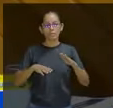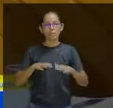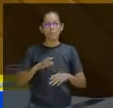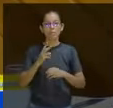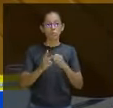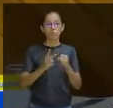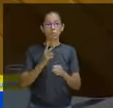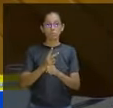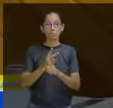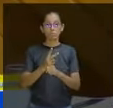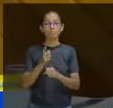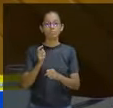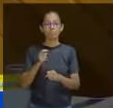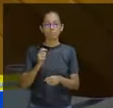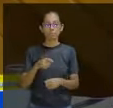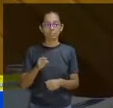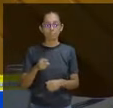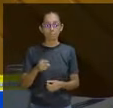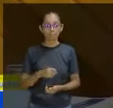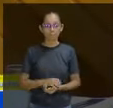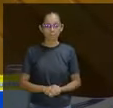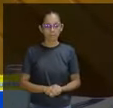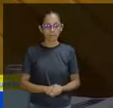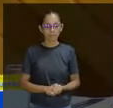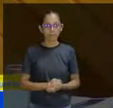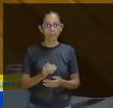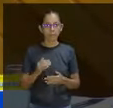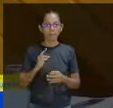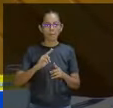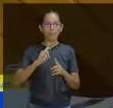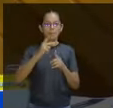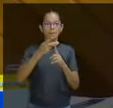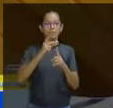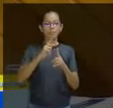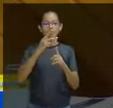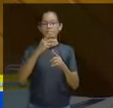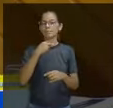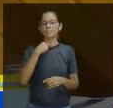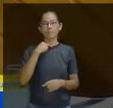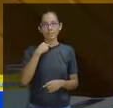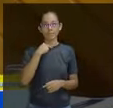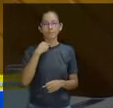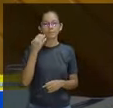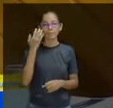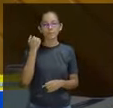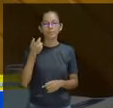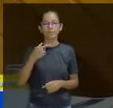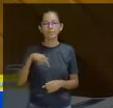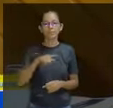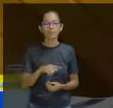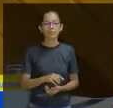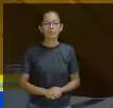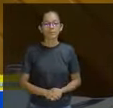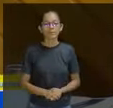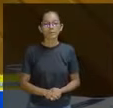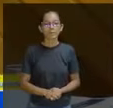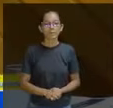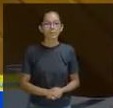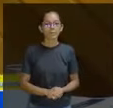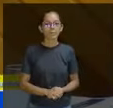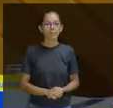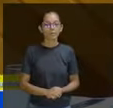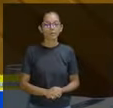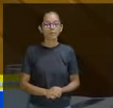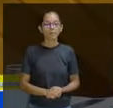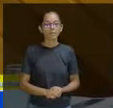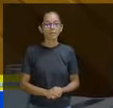por 2 anos, no mínimo, e nunca por mais de 2 biênios consecutivos, sendo os substitutos escolhidos na mesma ocasião e pelo mesmo processo, em